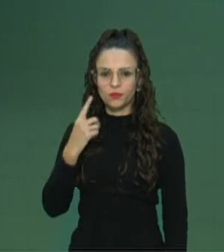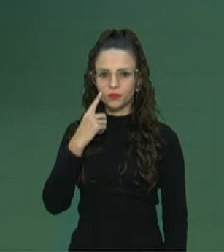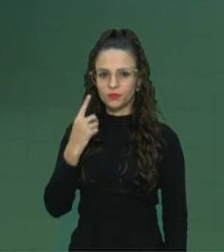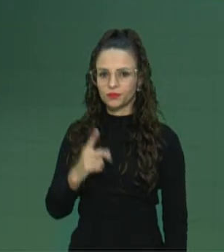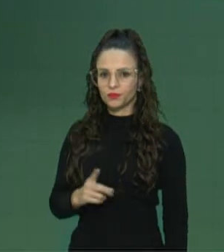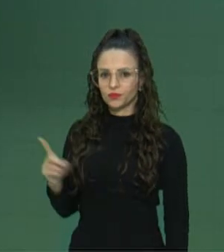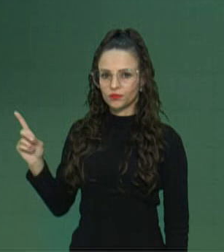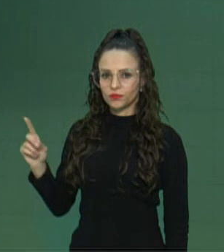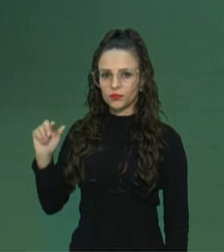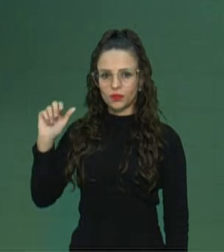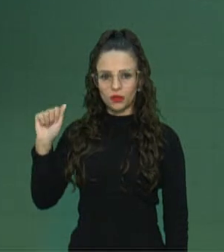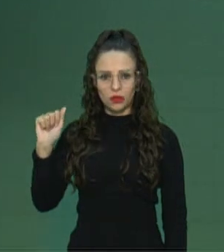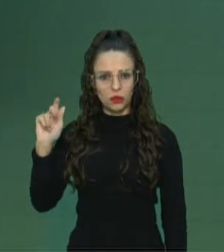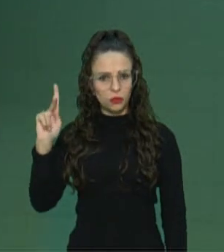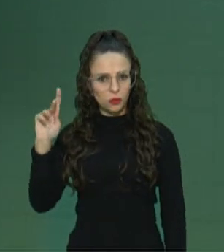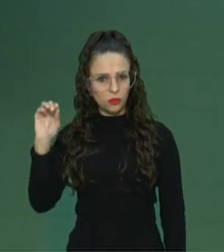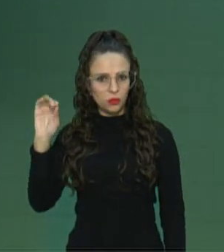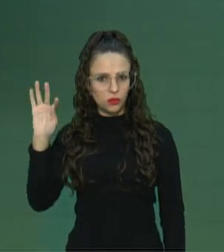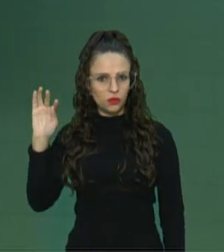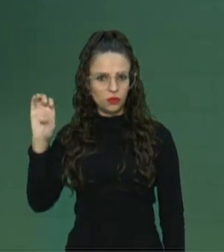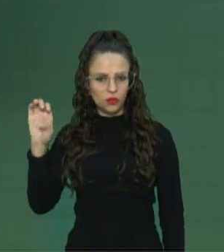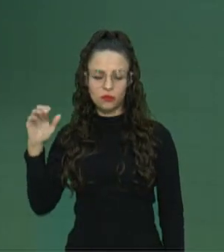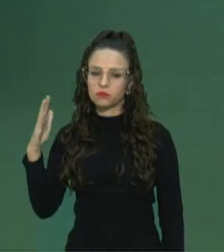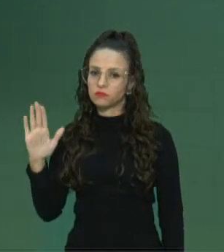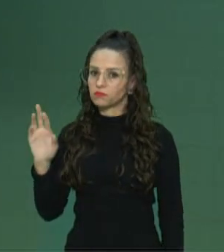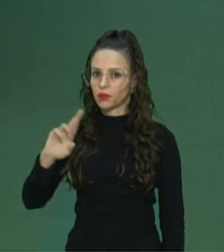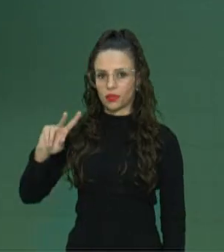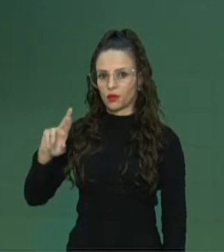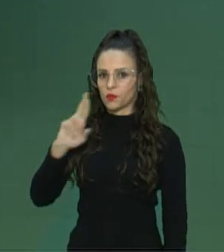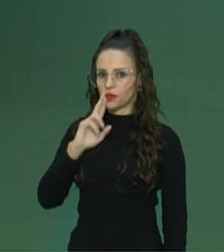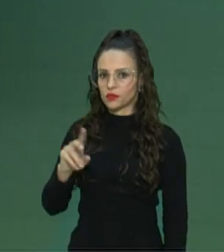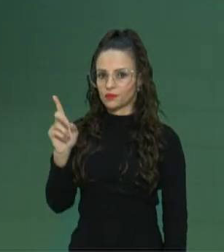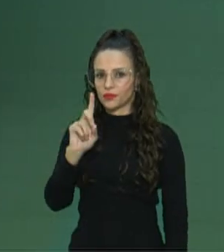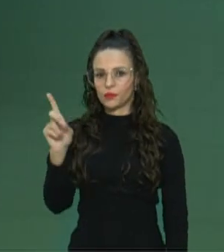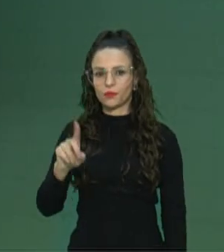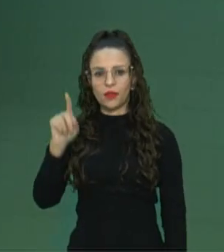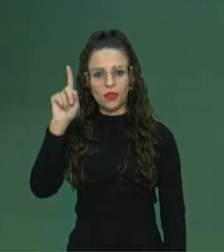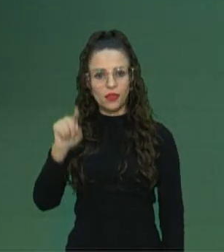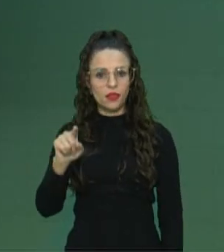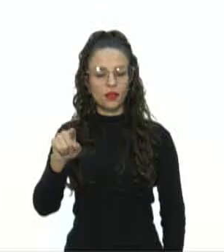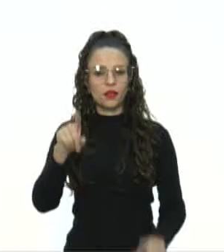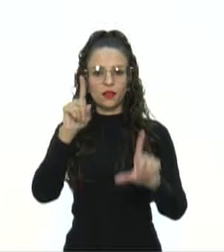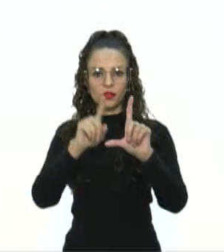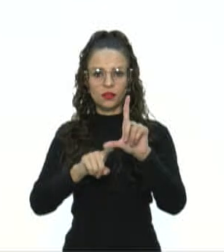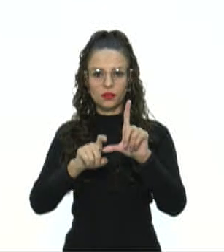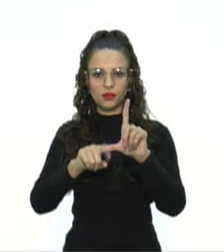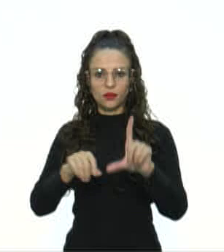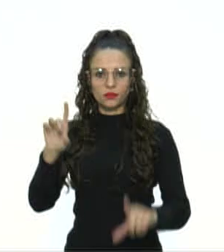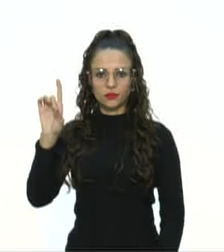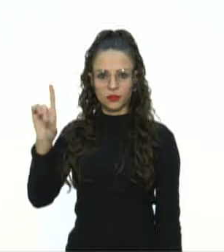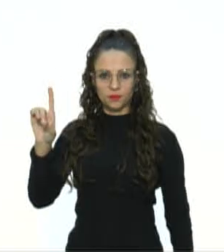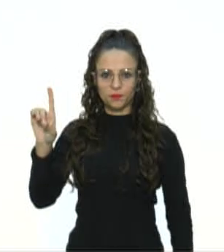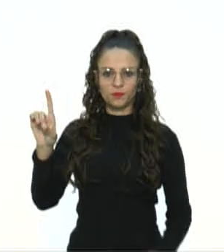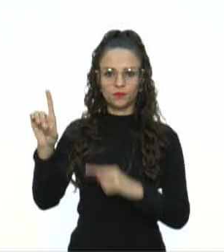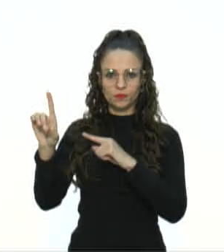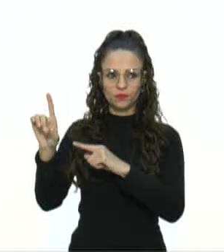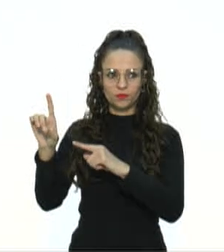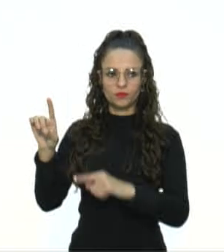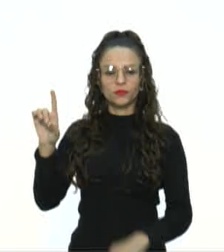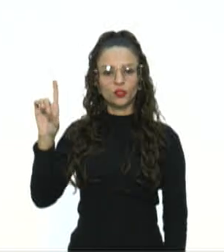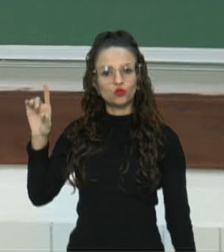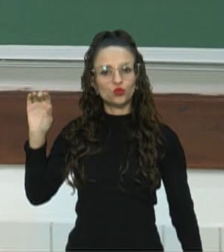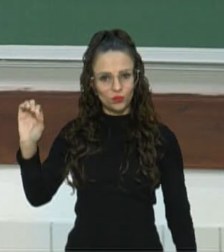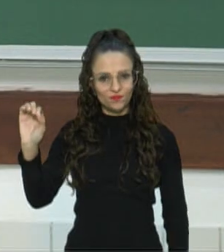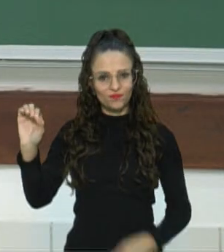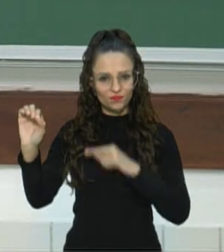pronúncia certa é cote. Então, mas não é essa a resposta, né? A resposta é a letra D. Então, a letra D que fala do. Então,